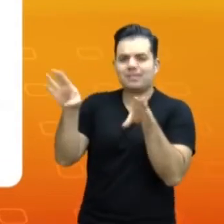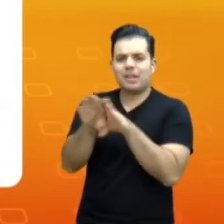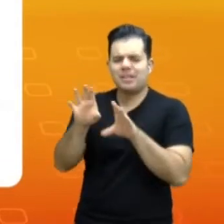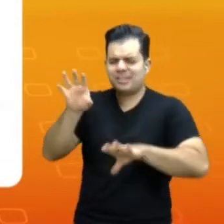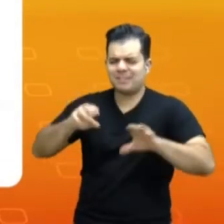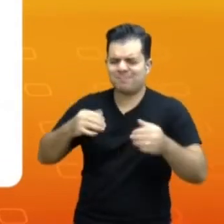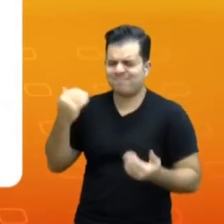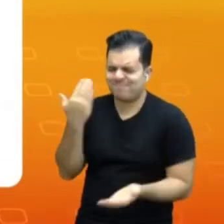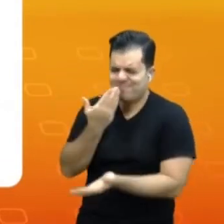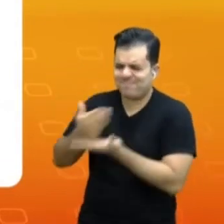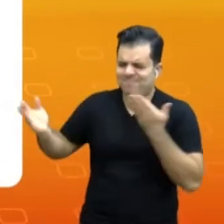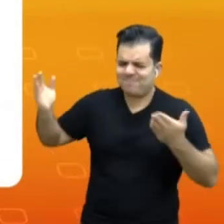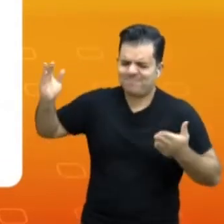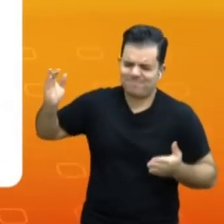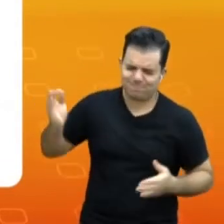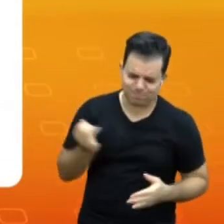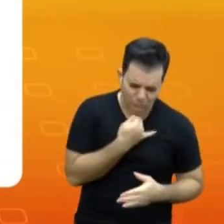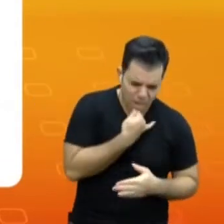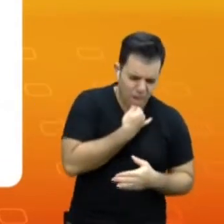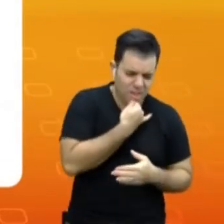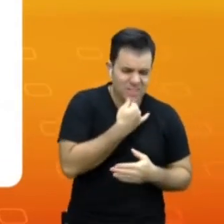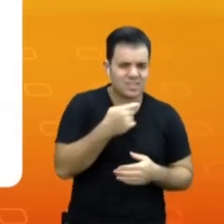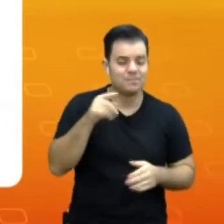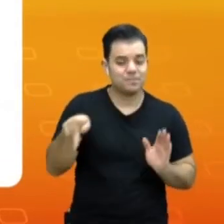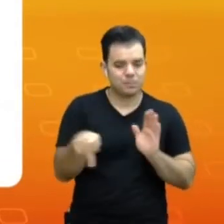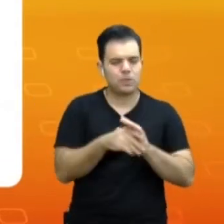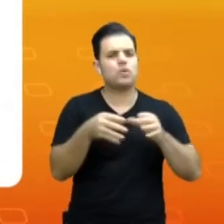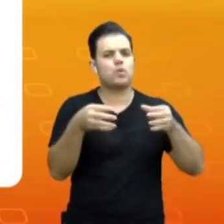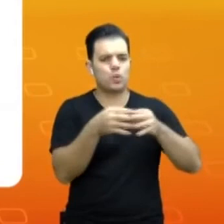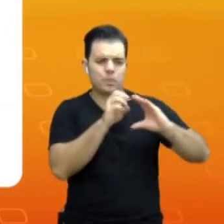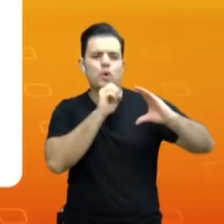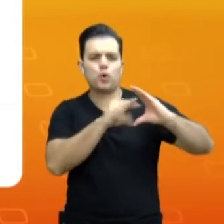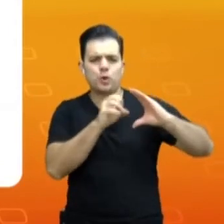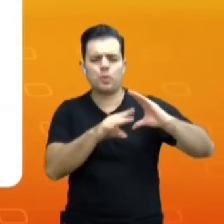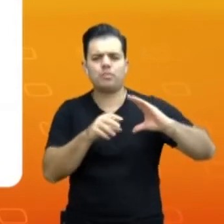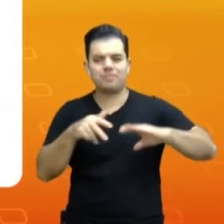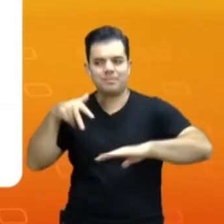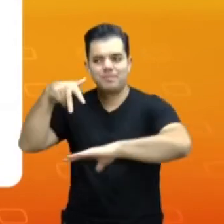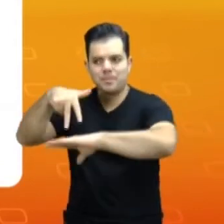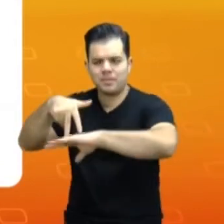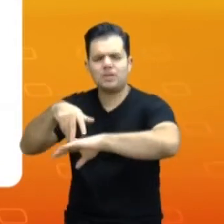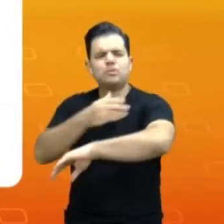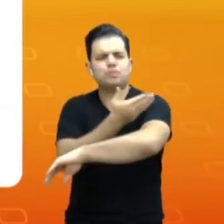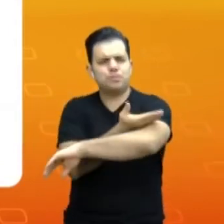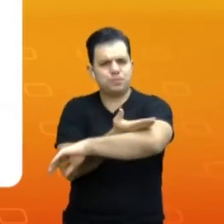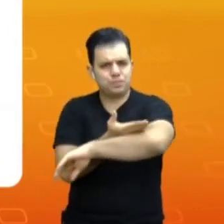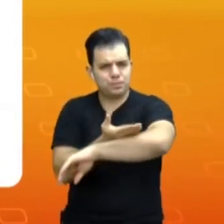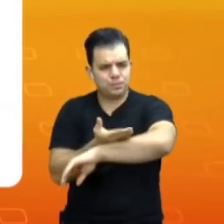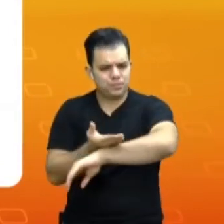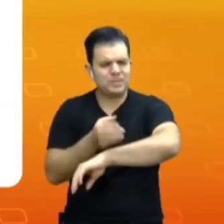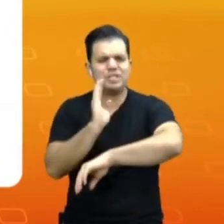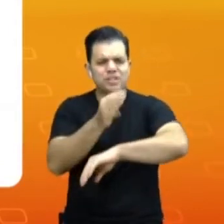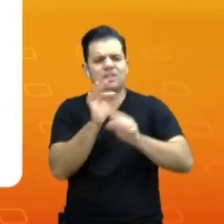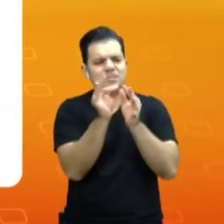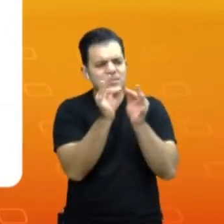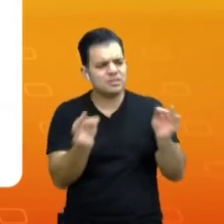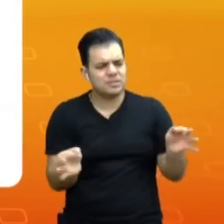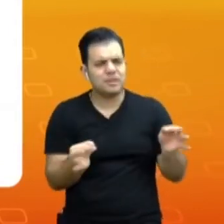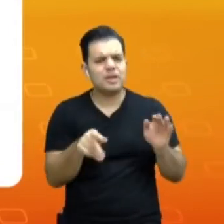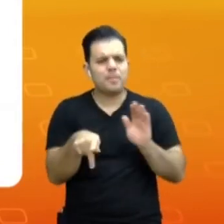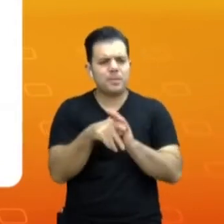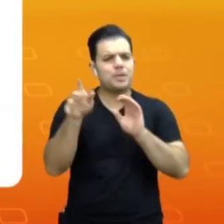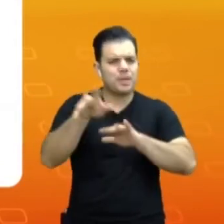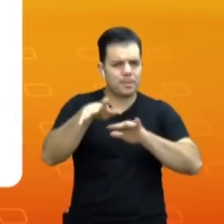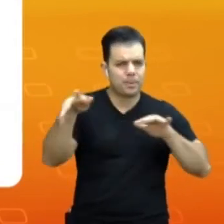tristeza, e os repórteres da Globo já estão extremamente acostumados em trabalhar com esse modelo mais simplificado, e